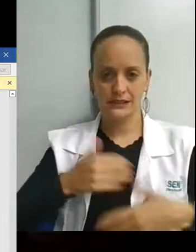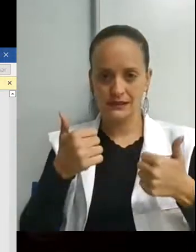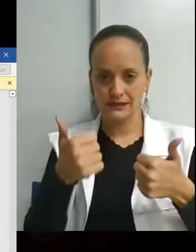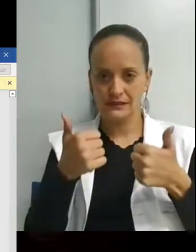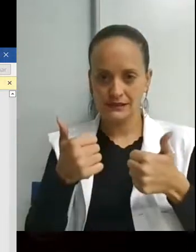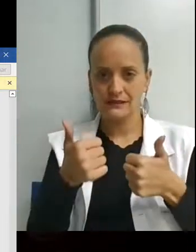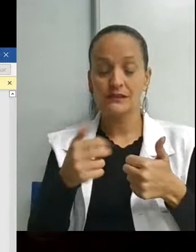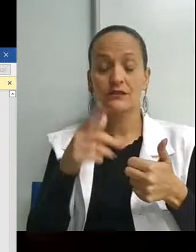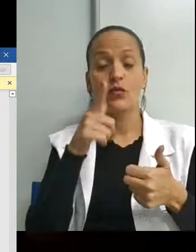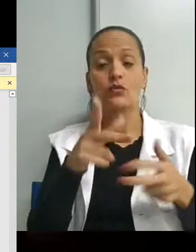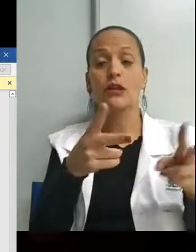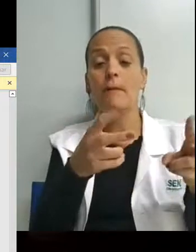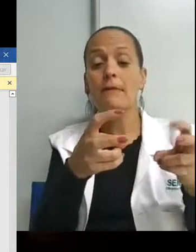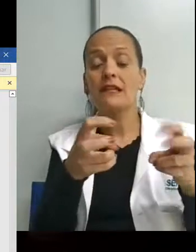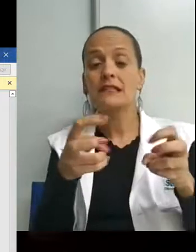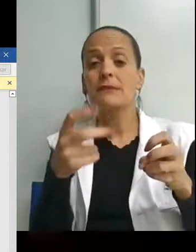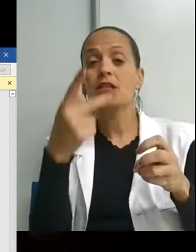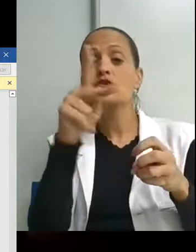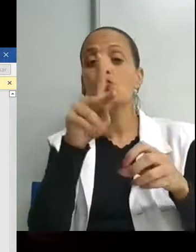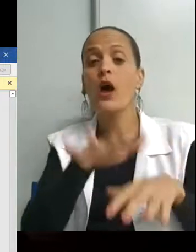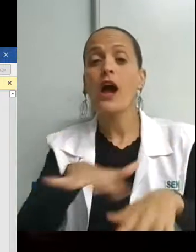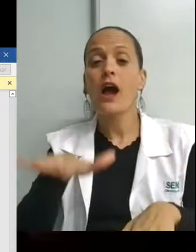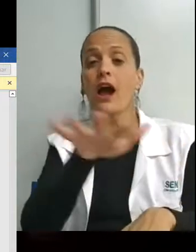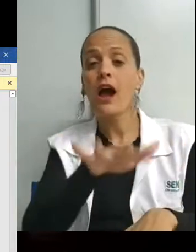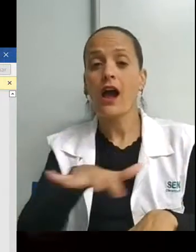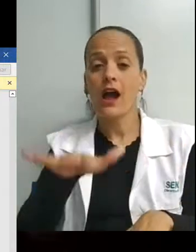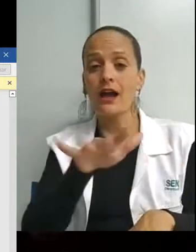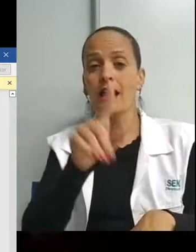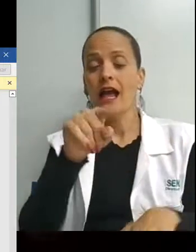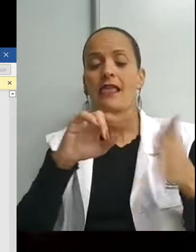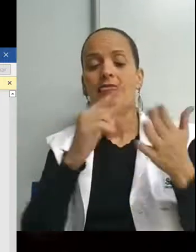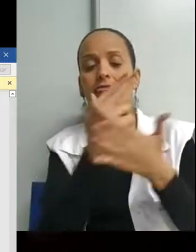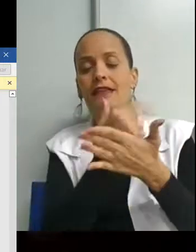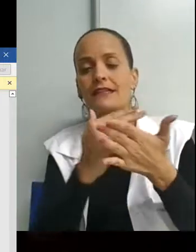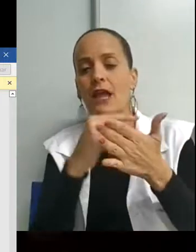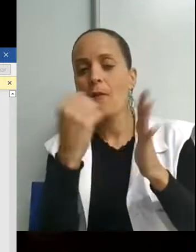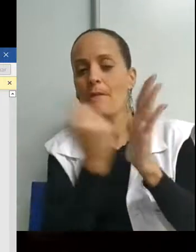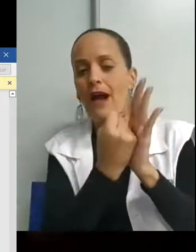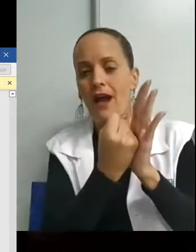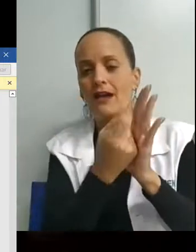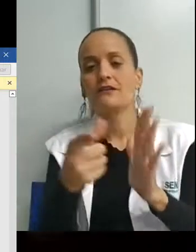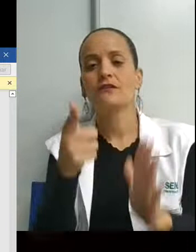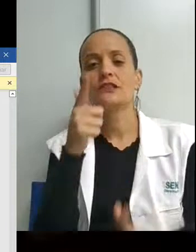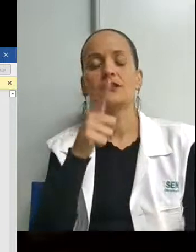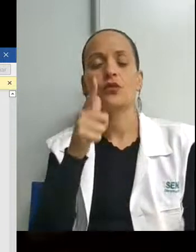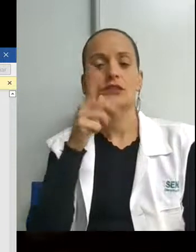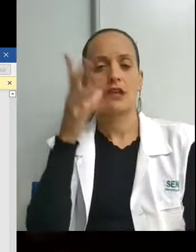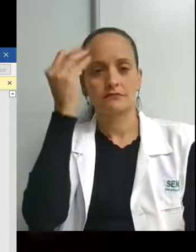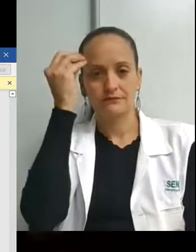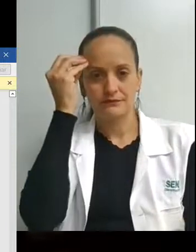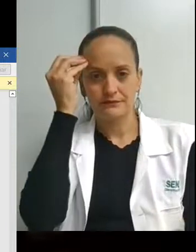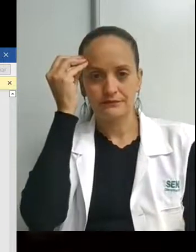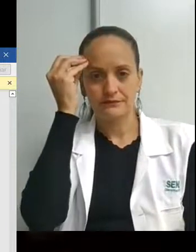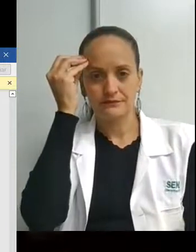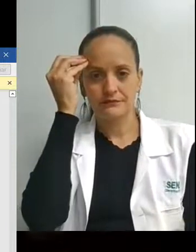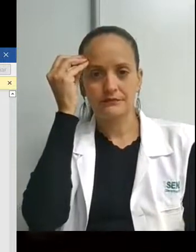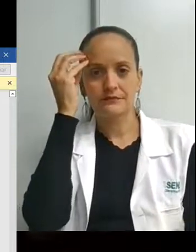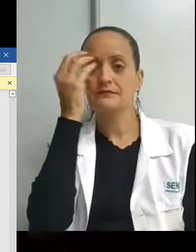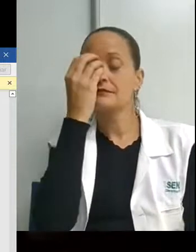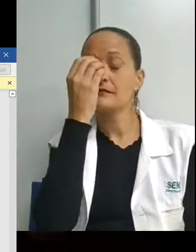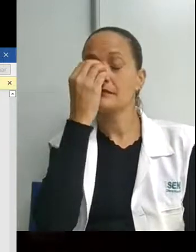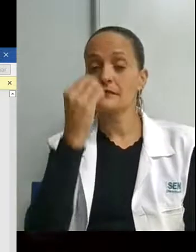do quê? Da área de vocês, que são símbolos utilizados em quê? Em rede de distribuição, certo? Aqui tem uns exemplos de